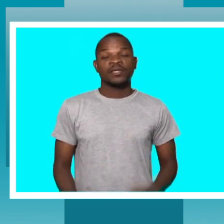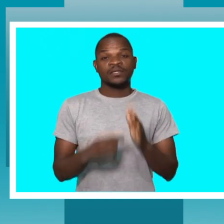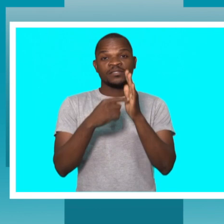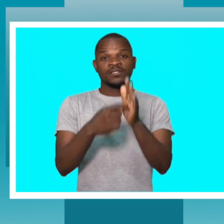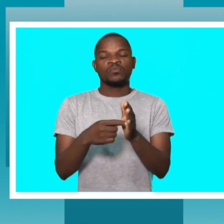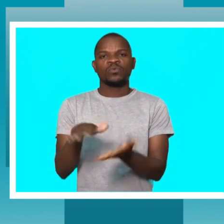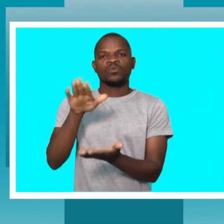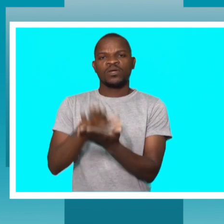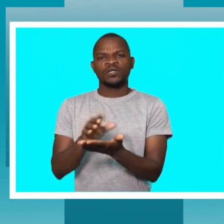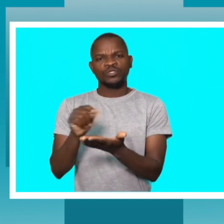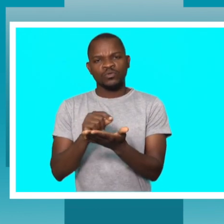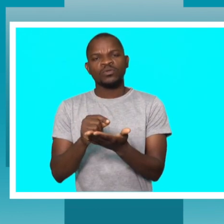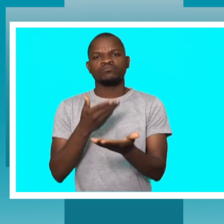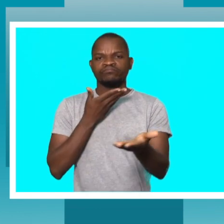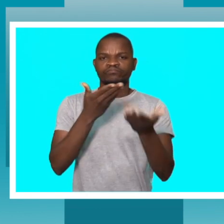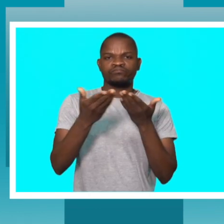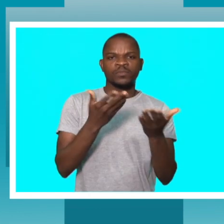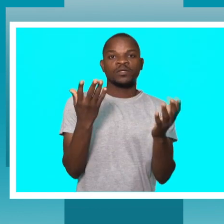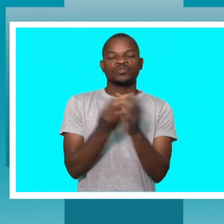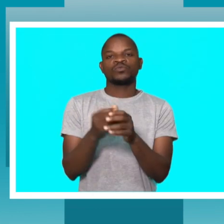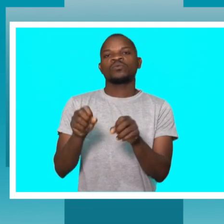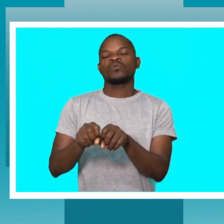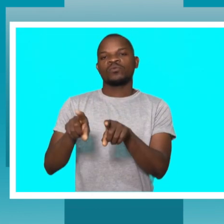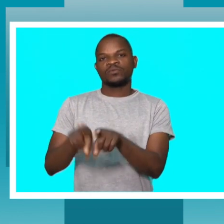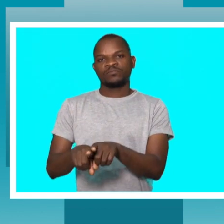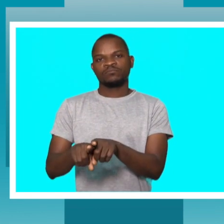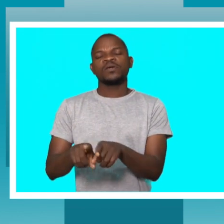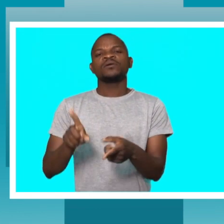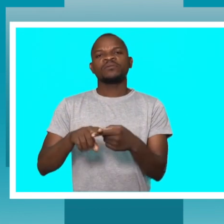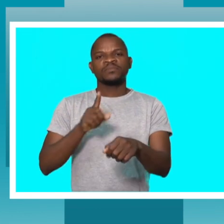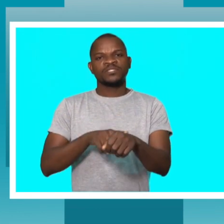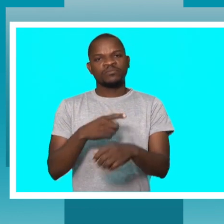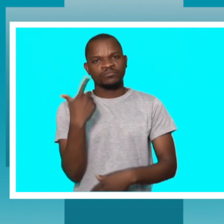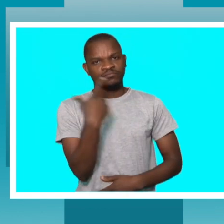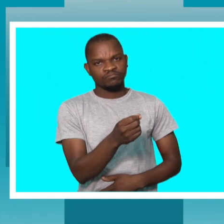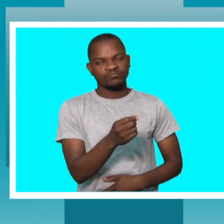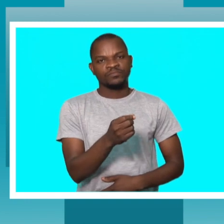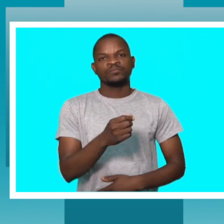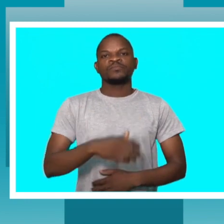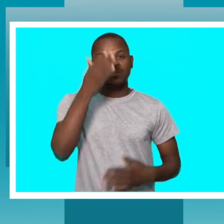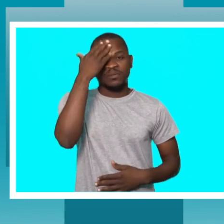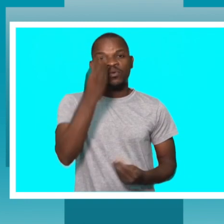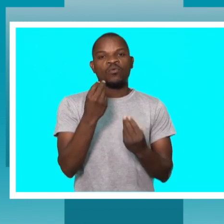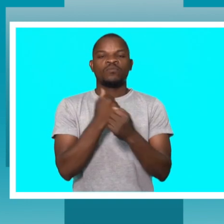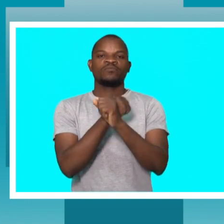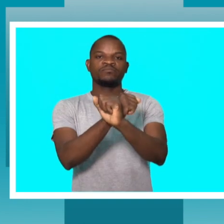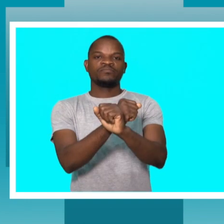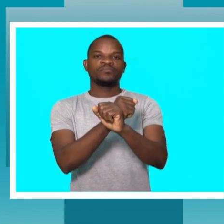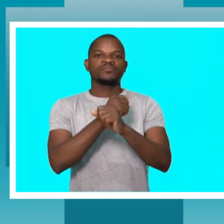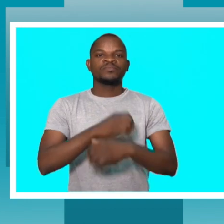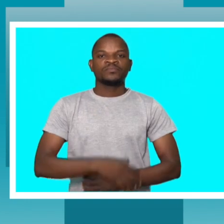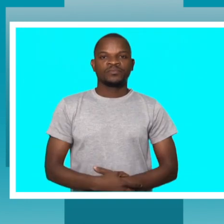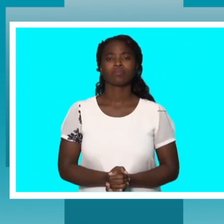assunto. Por exemplo, na escola tenho falado disso com os meus colegas sempre, quando saímos ou quando vamos à escola. Saber como